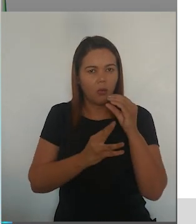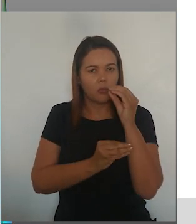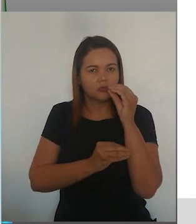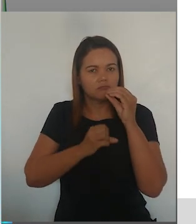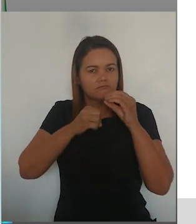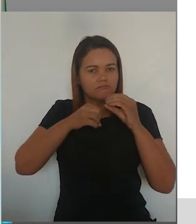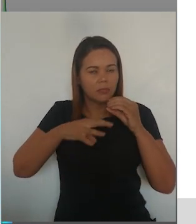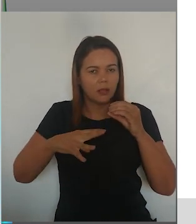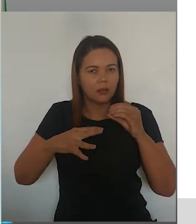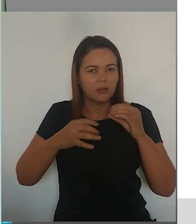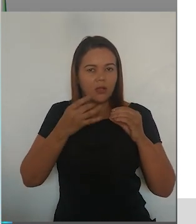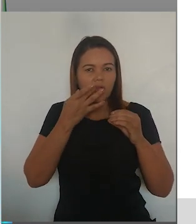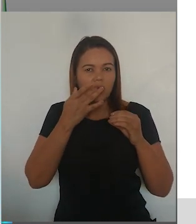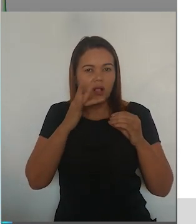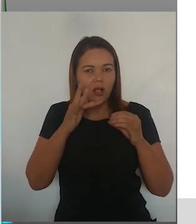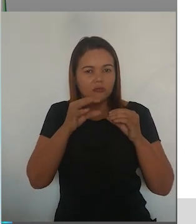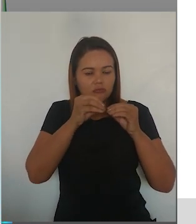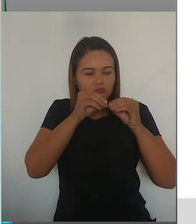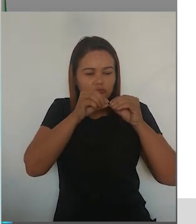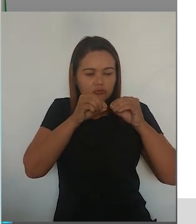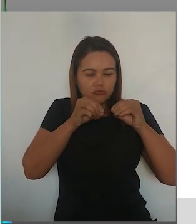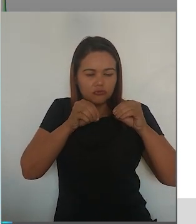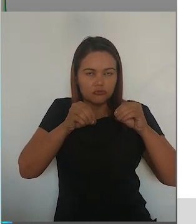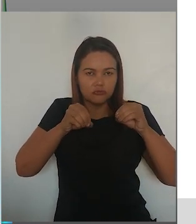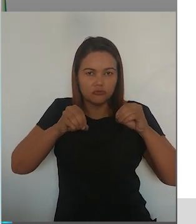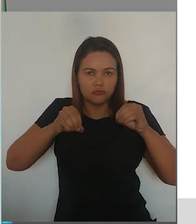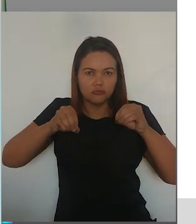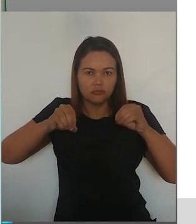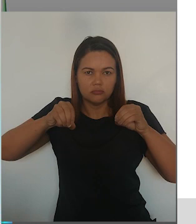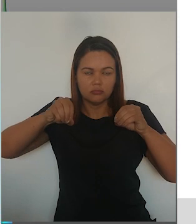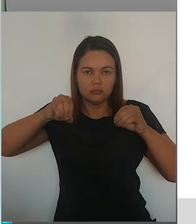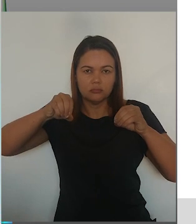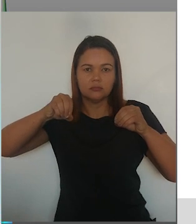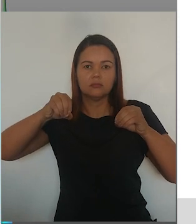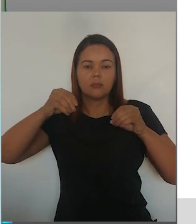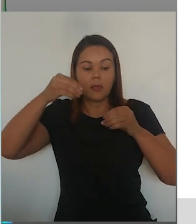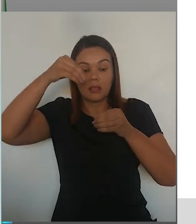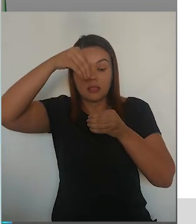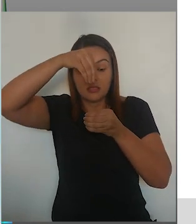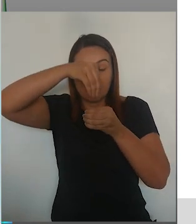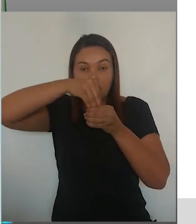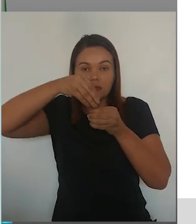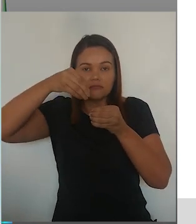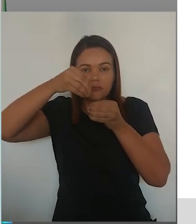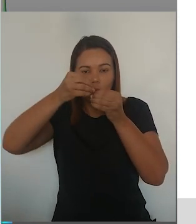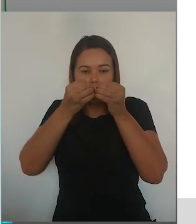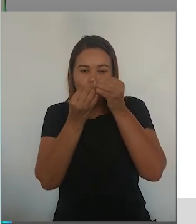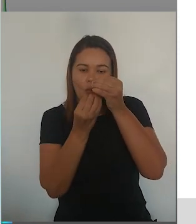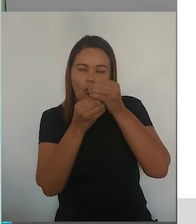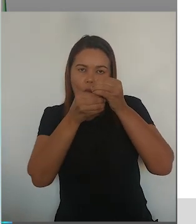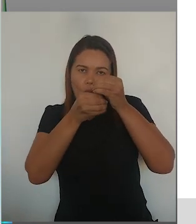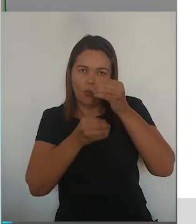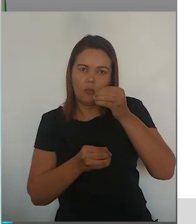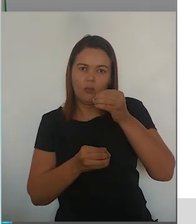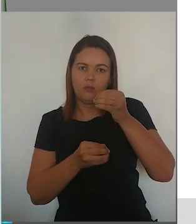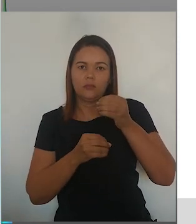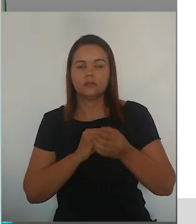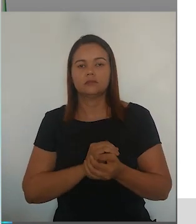muscular. Quando ocorrer o relaxamento do músculo, o cálcio será